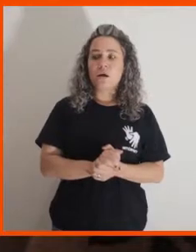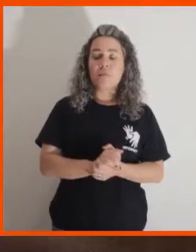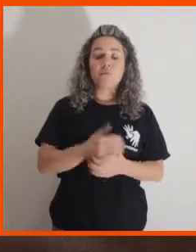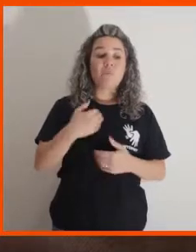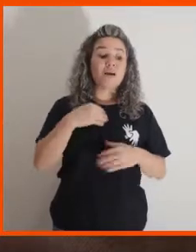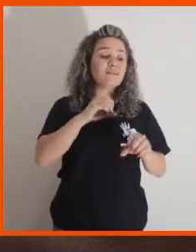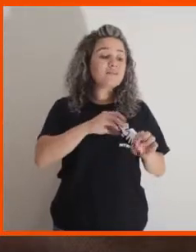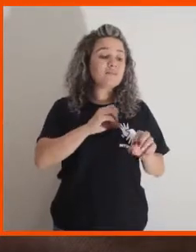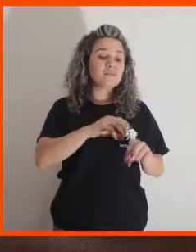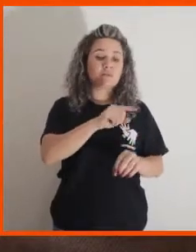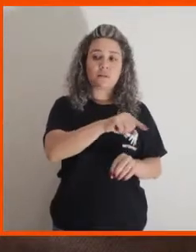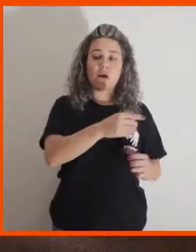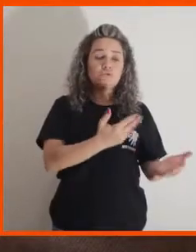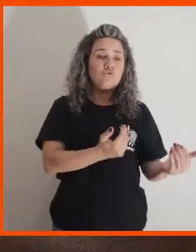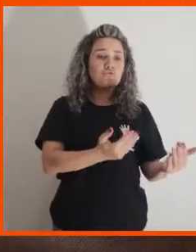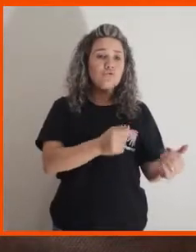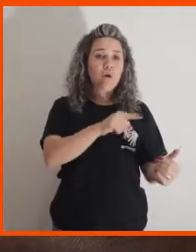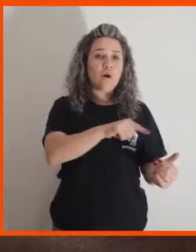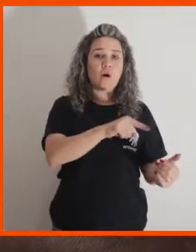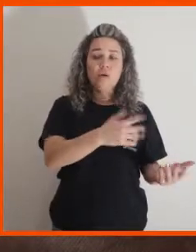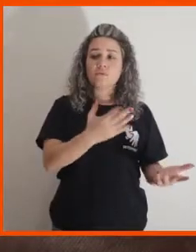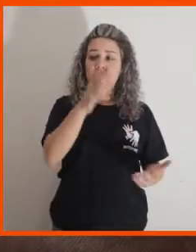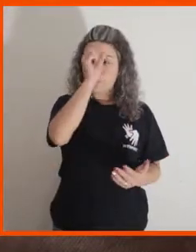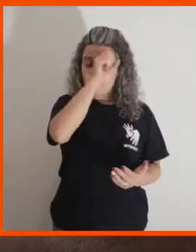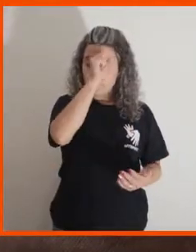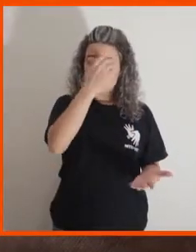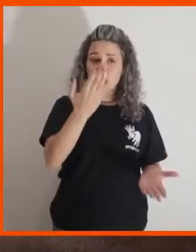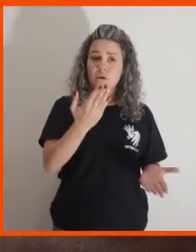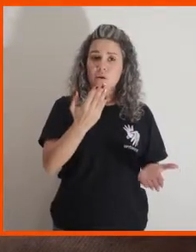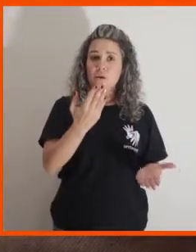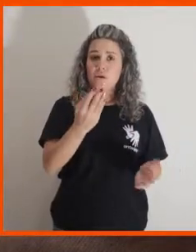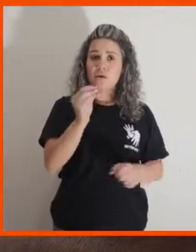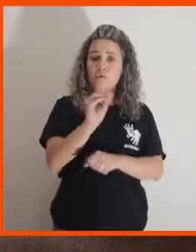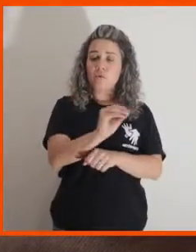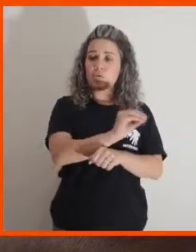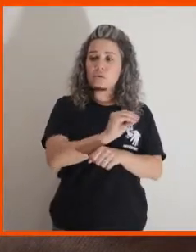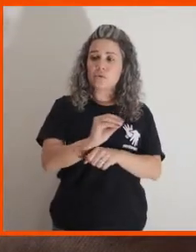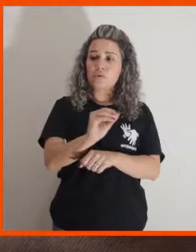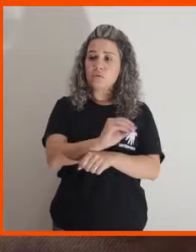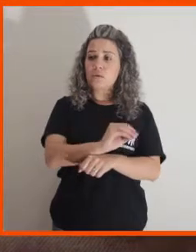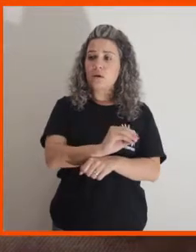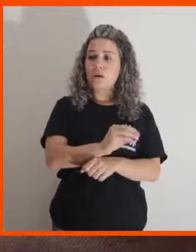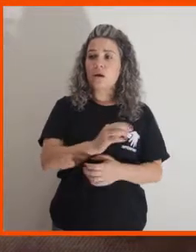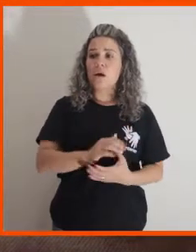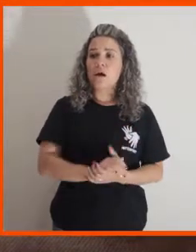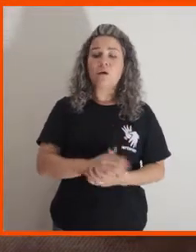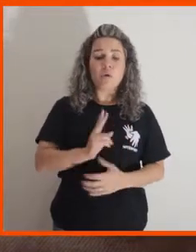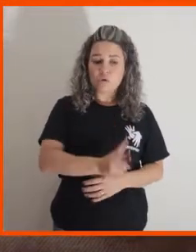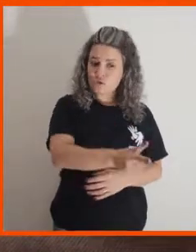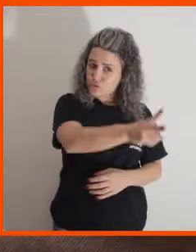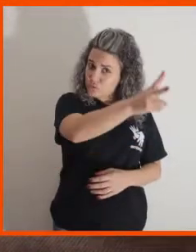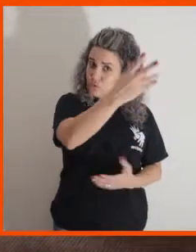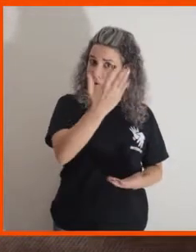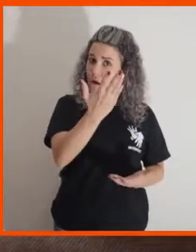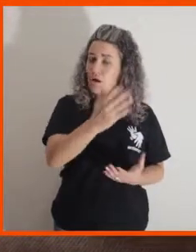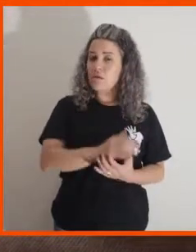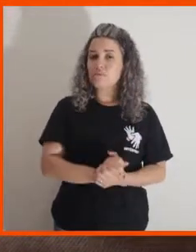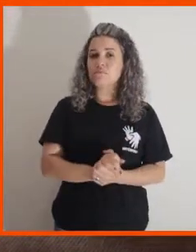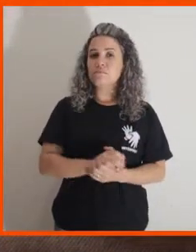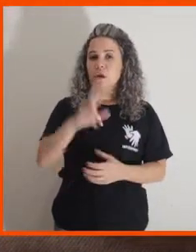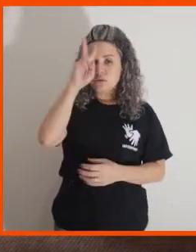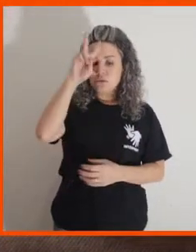resgate, que é muito importante, até porque os mais velhos vão passar, vão envelhecer. Então, a juventude é que deve